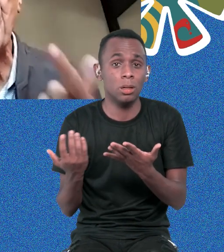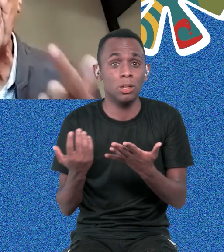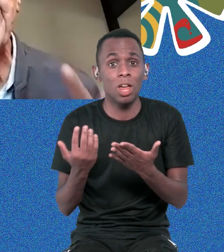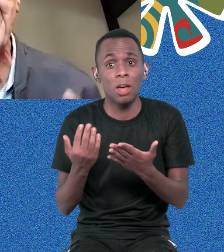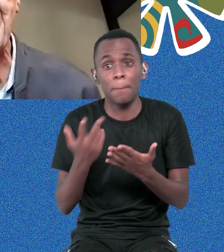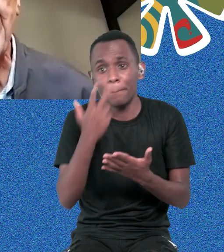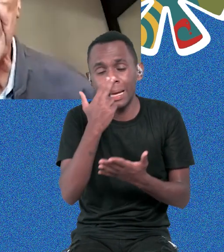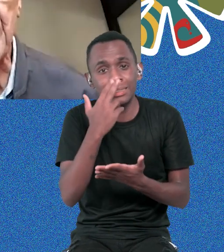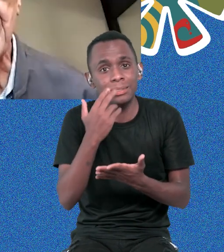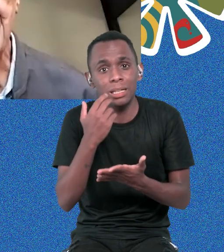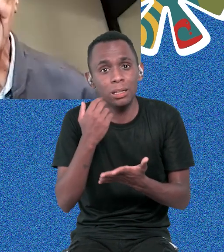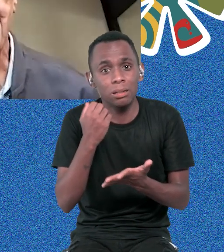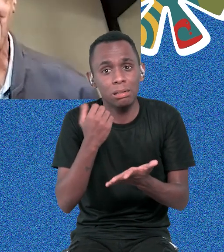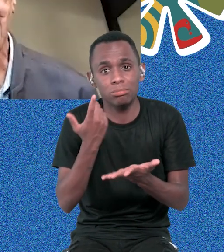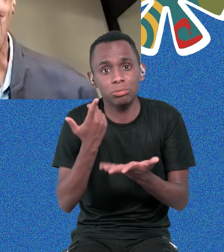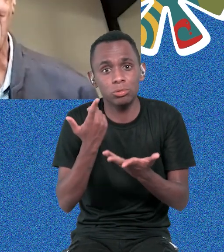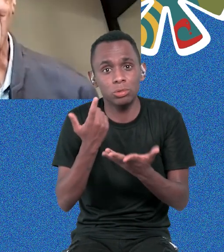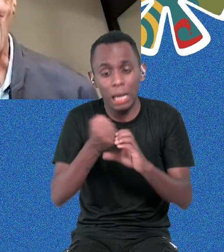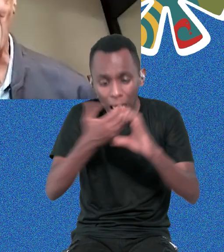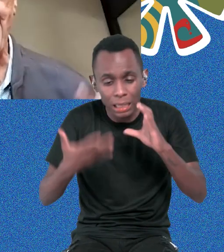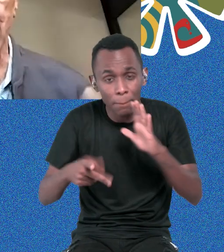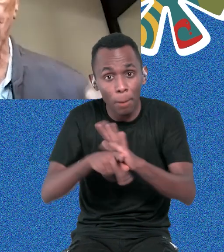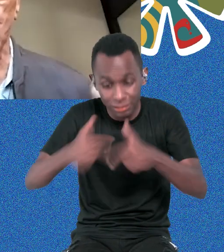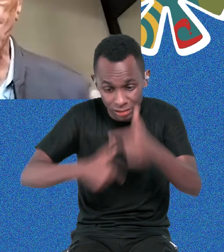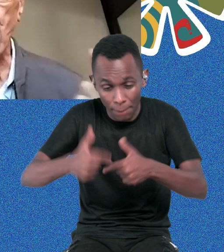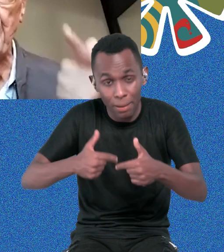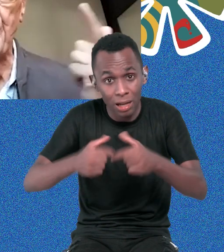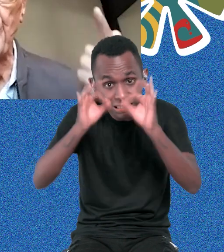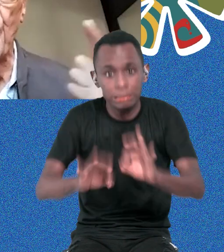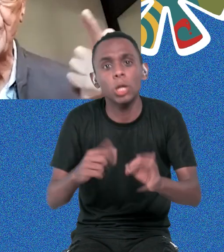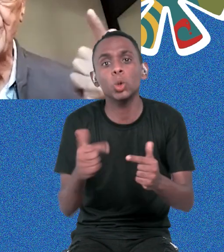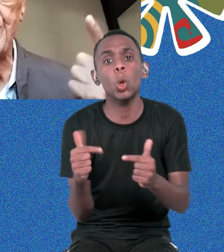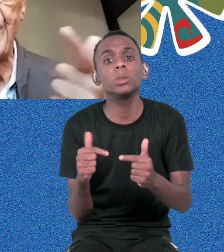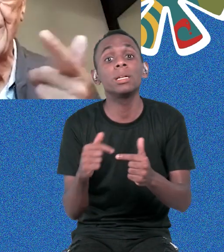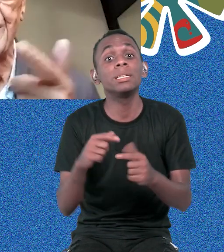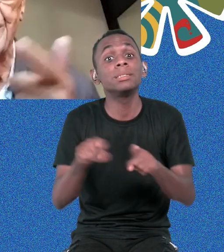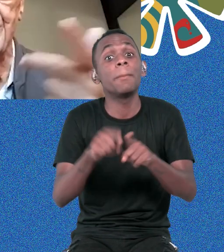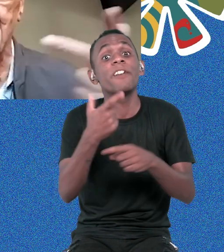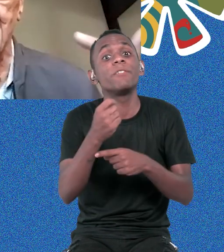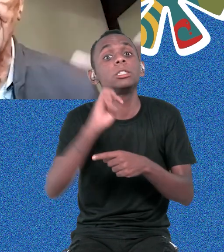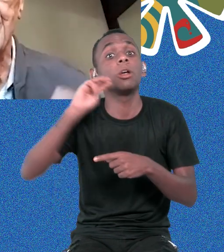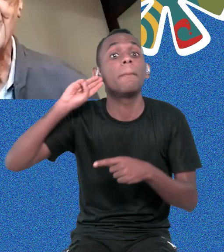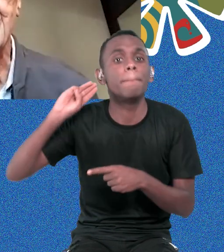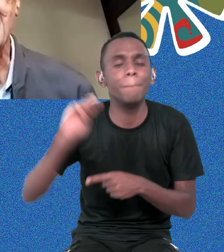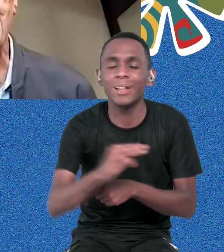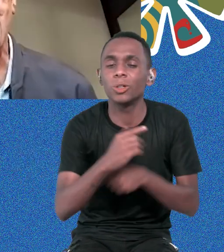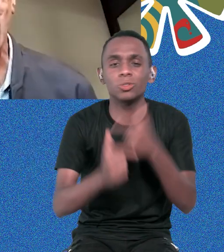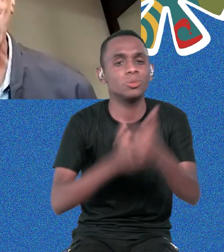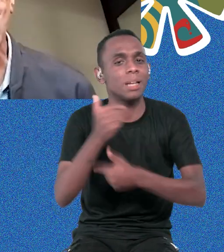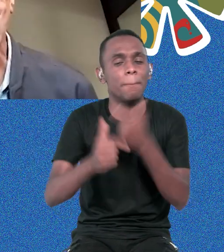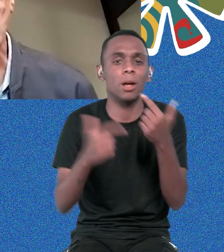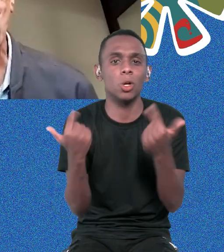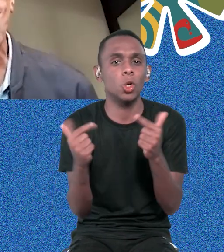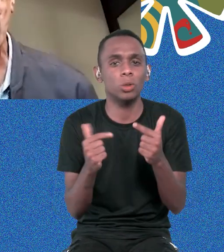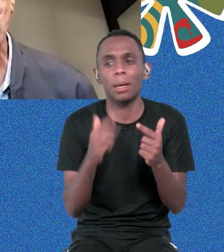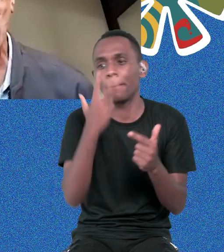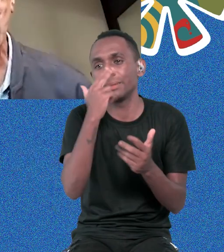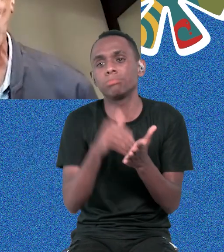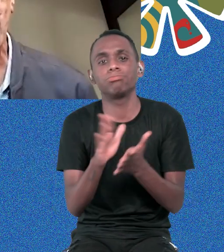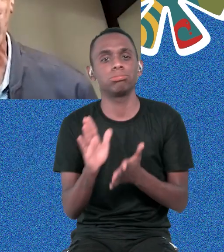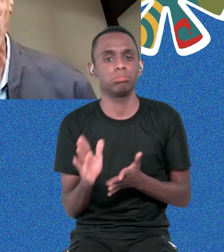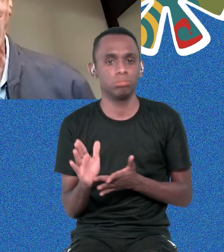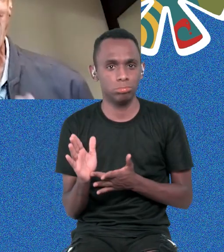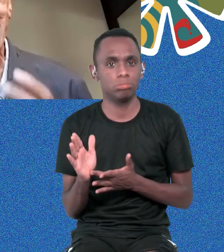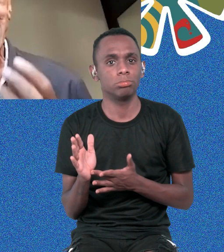nem forma de trabalho, além dos 20 milhões que estão no sem trabalho porque foram